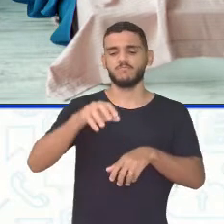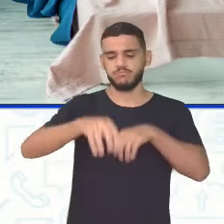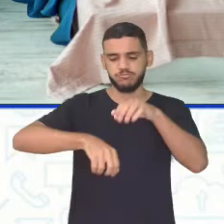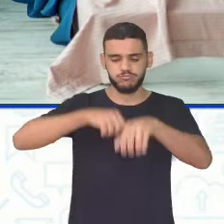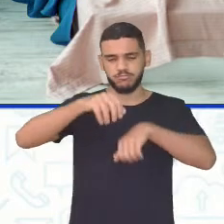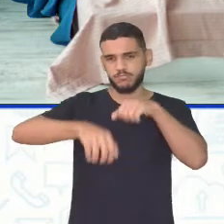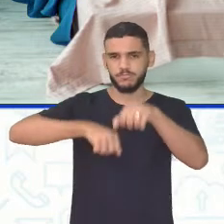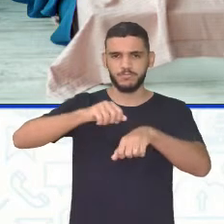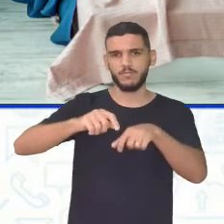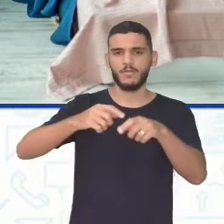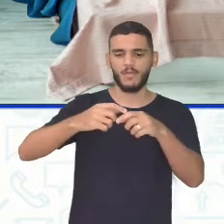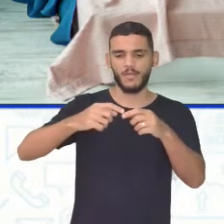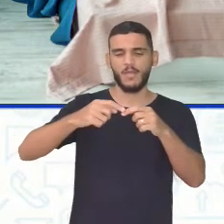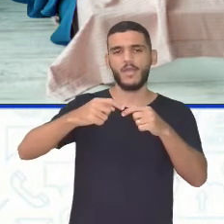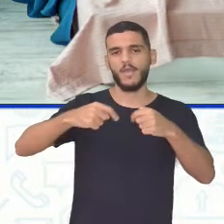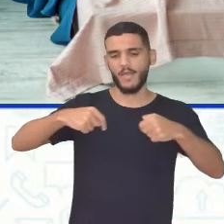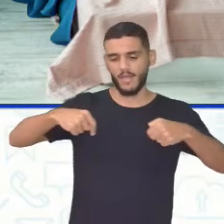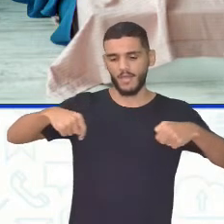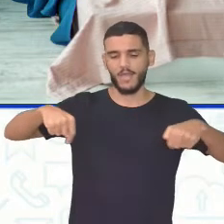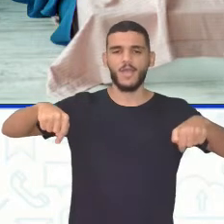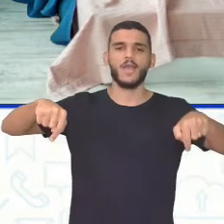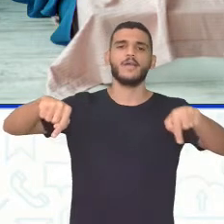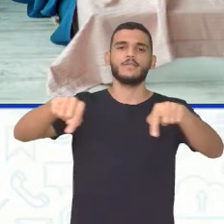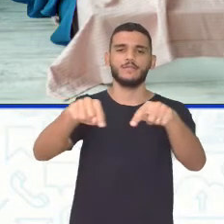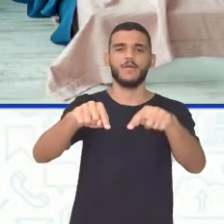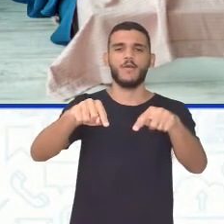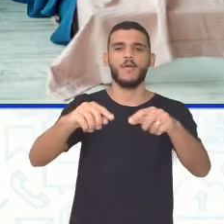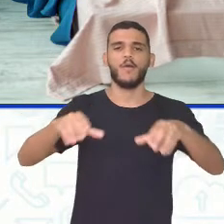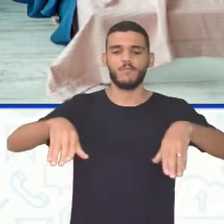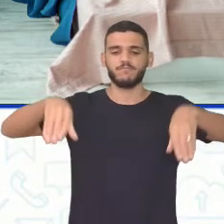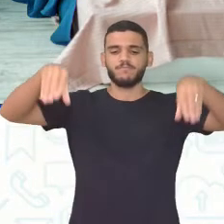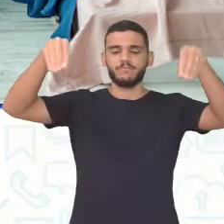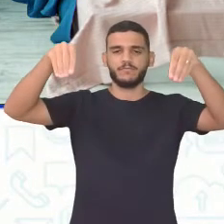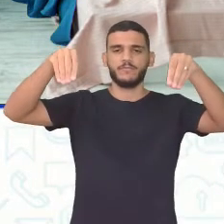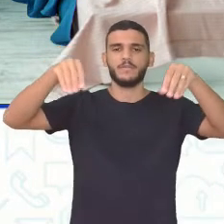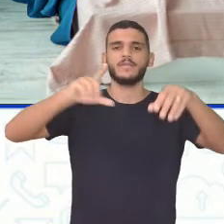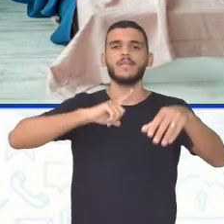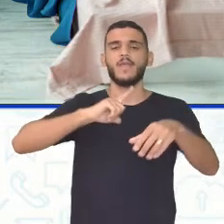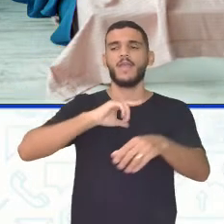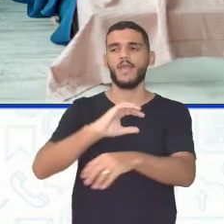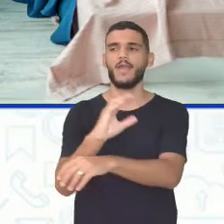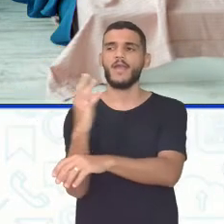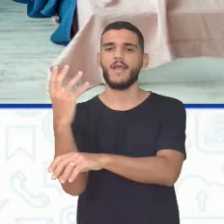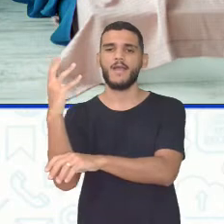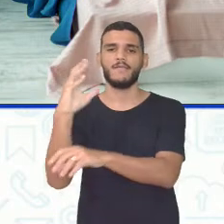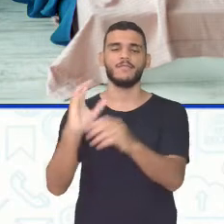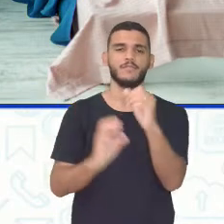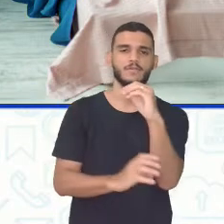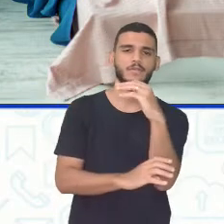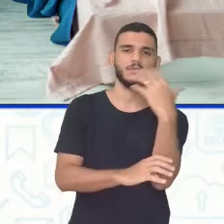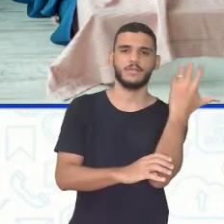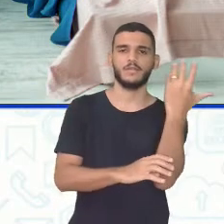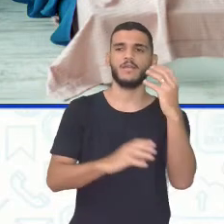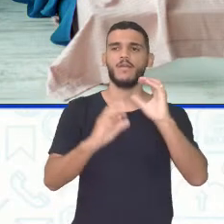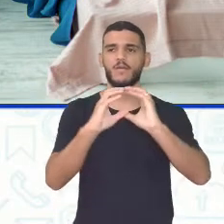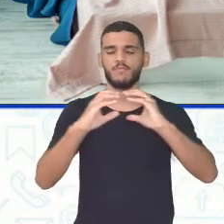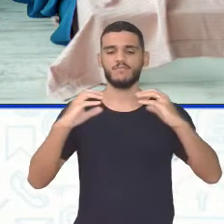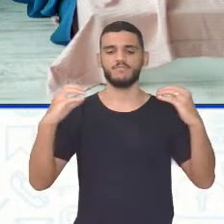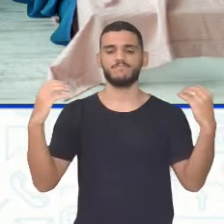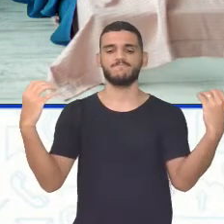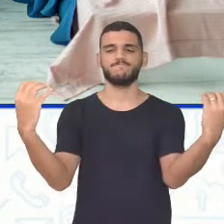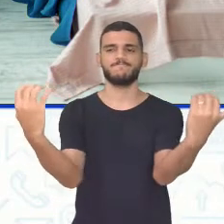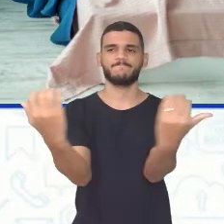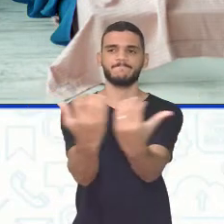castelo. Plantaram 7 trepadeiras nos 7 cantos do castelo. E aí a gente tem uma passagem temporal muito bem marcada